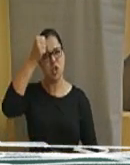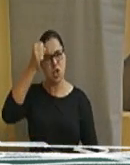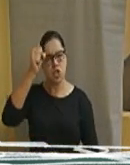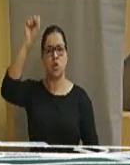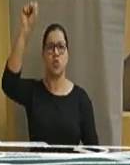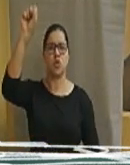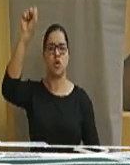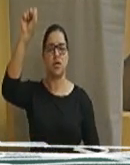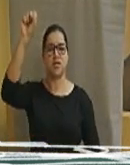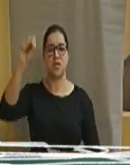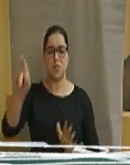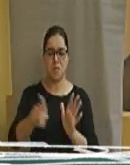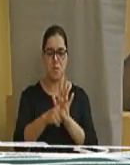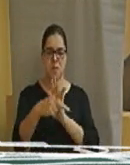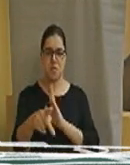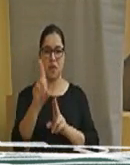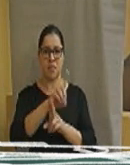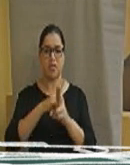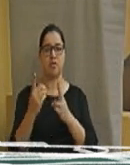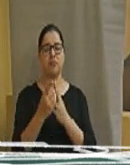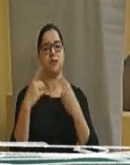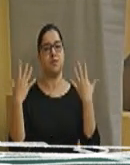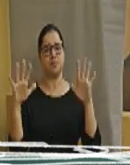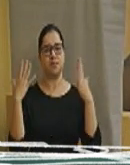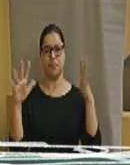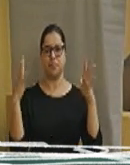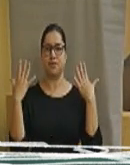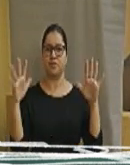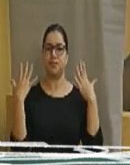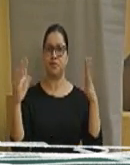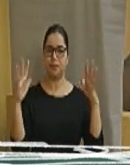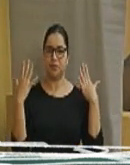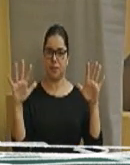sucesso da UFGD. Obrigado.